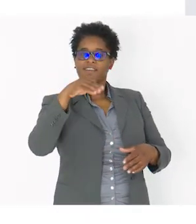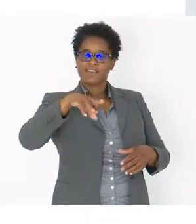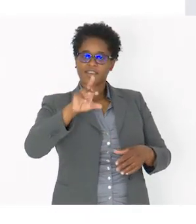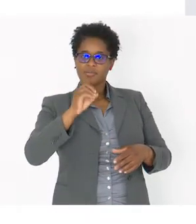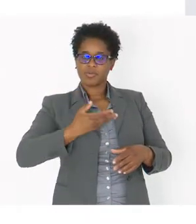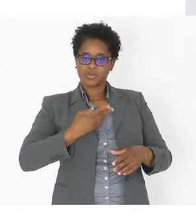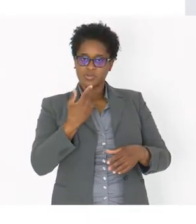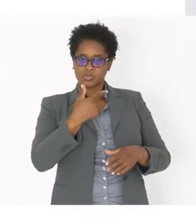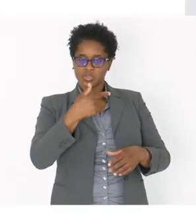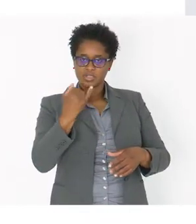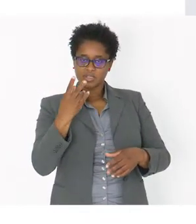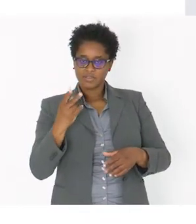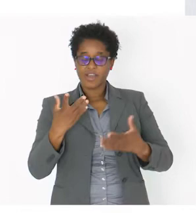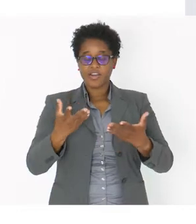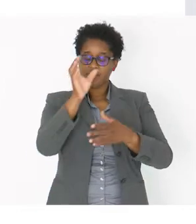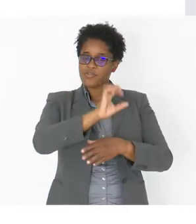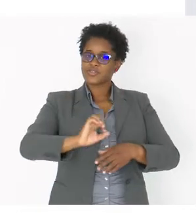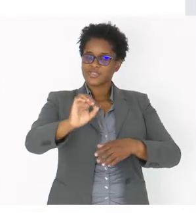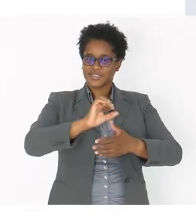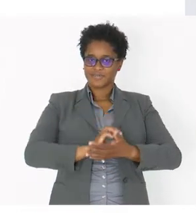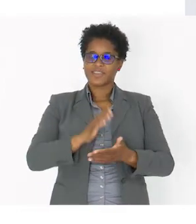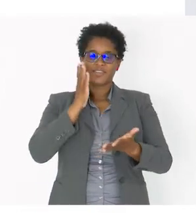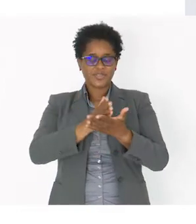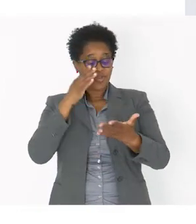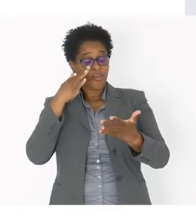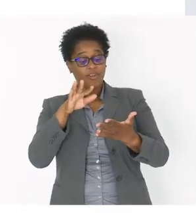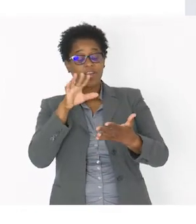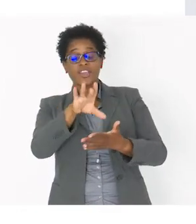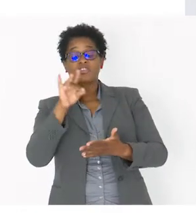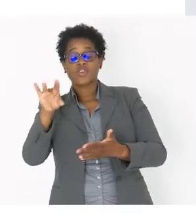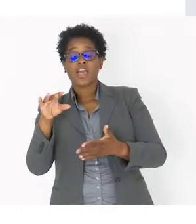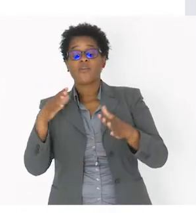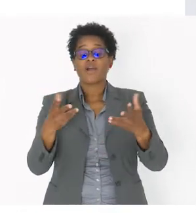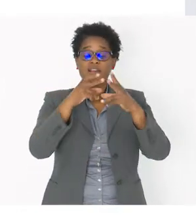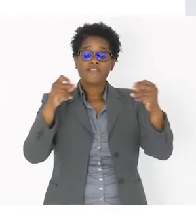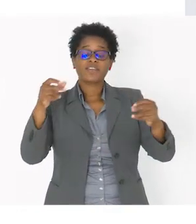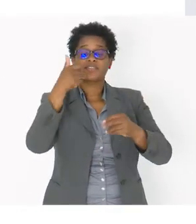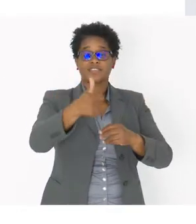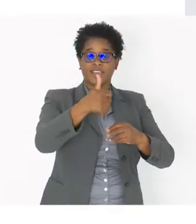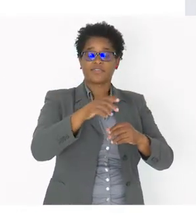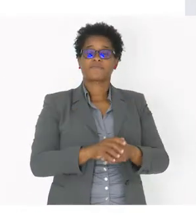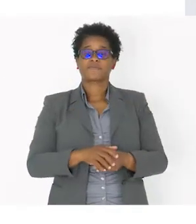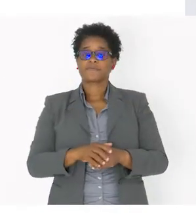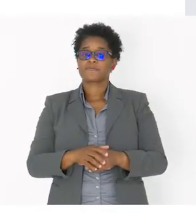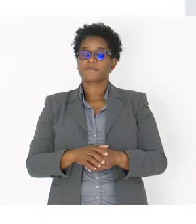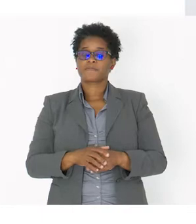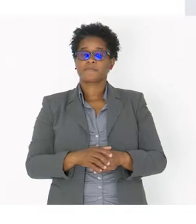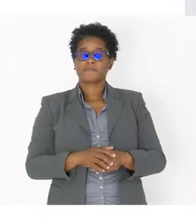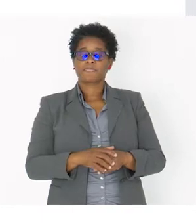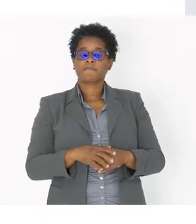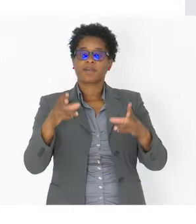reprodutiva. Agora é convosco. É só escolher a opção certa para